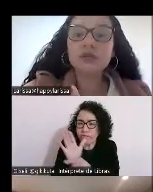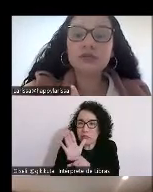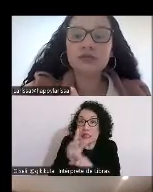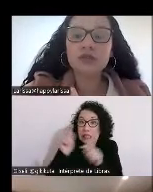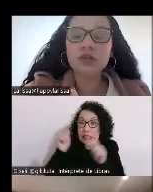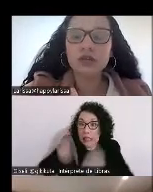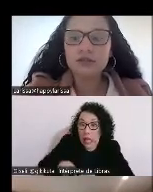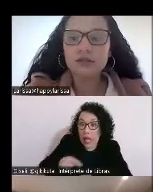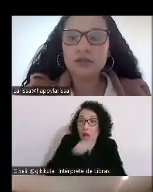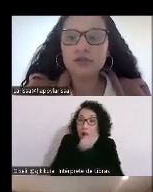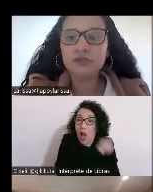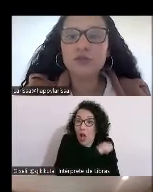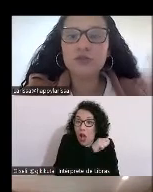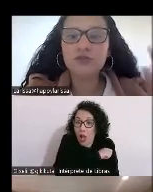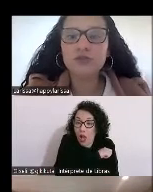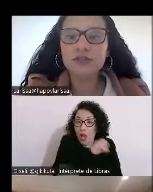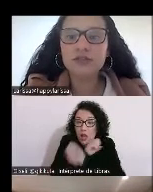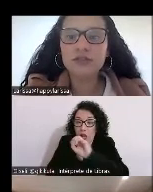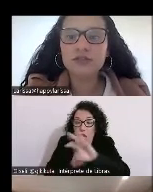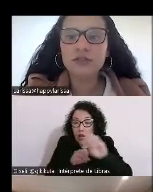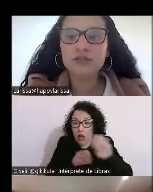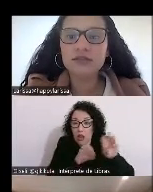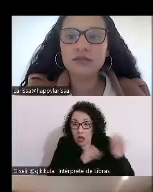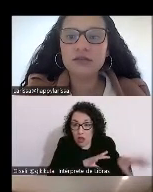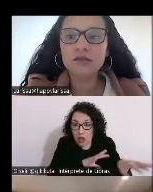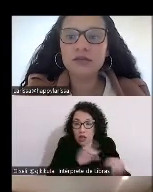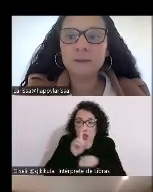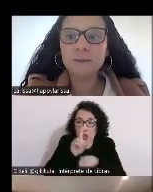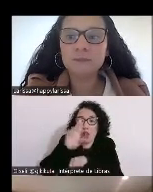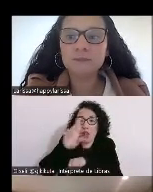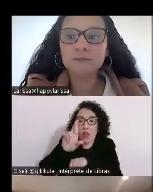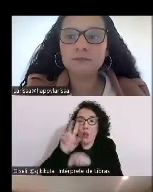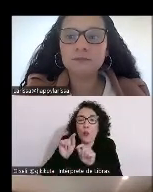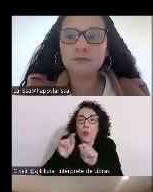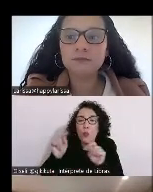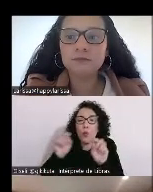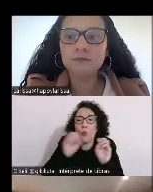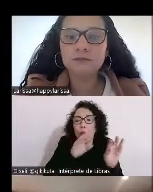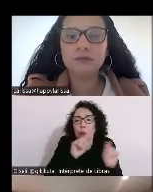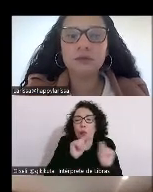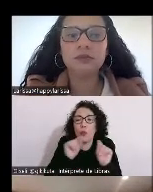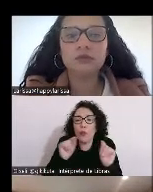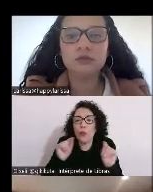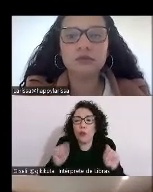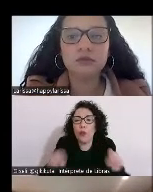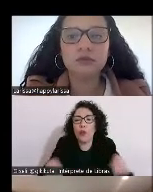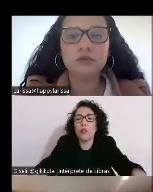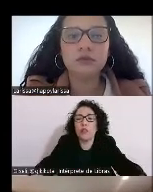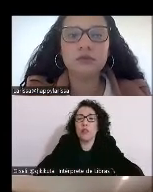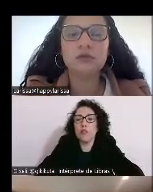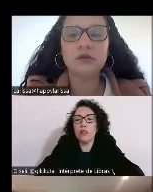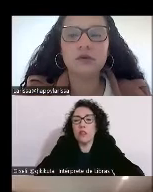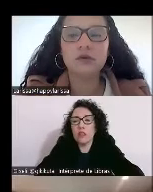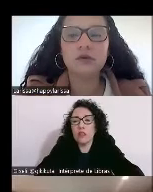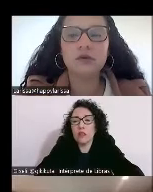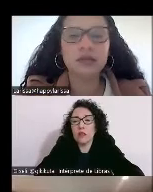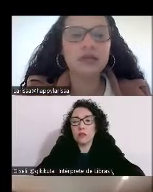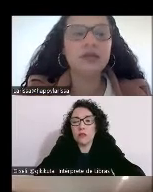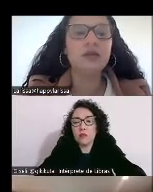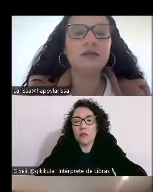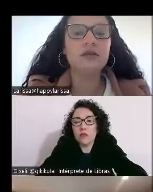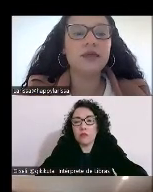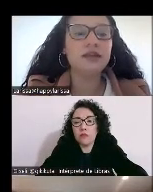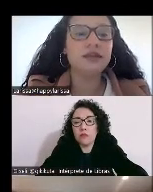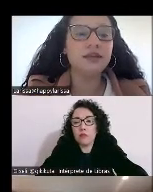com os alunos. Doctor, do you want me to read the instruments? No, just read a couple of them.